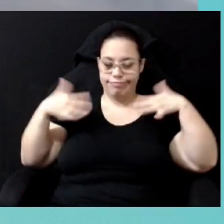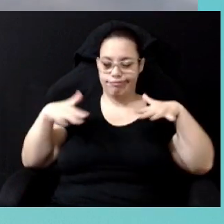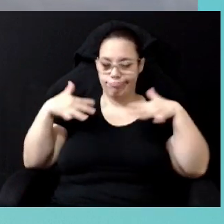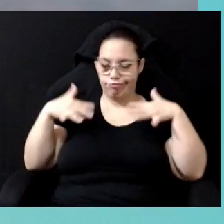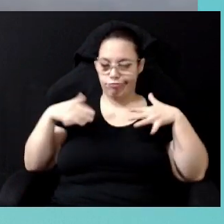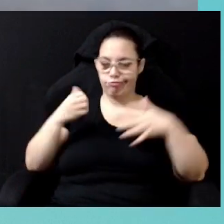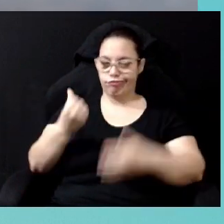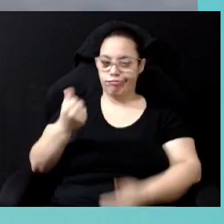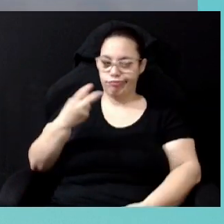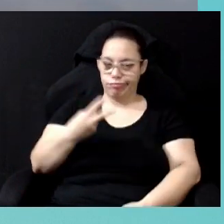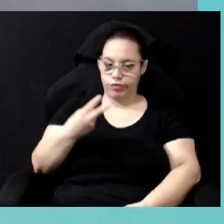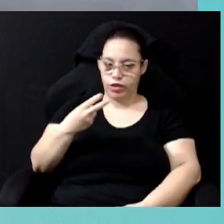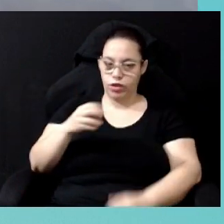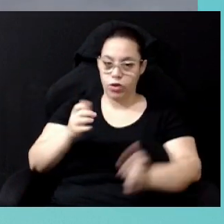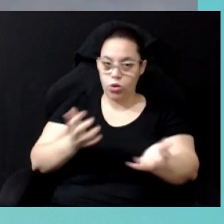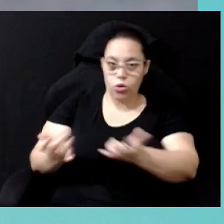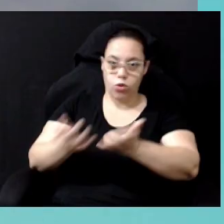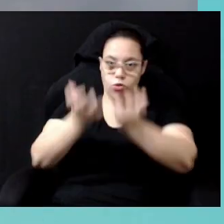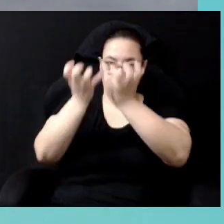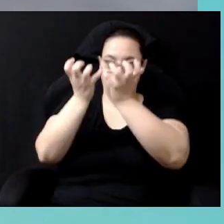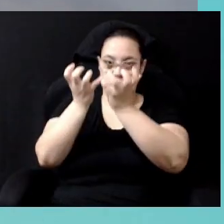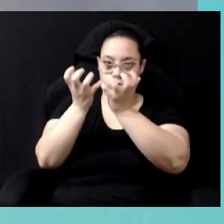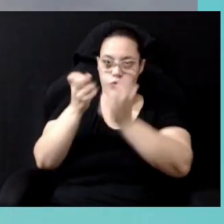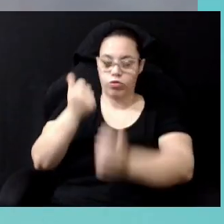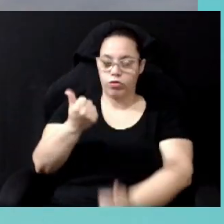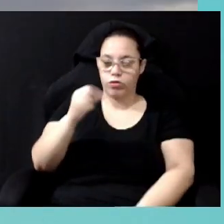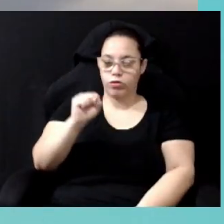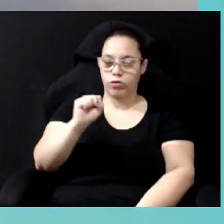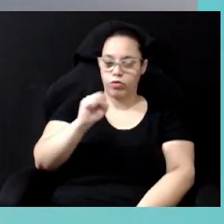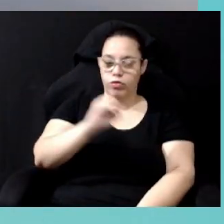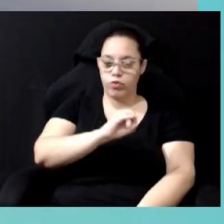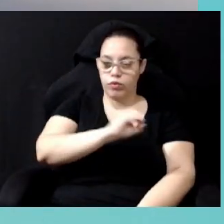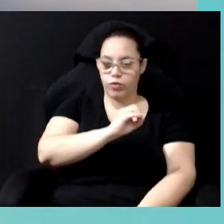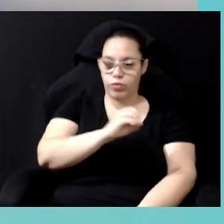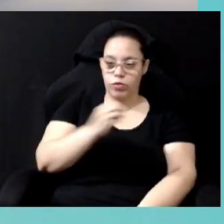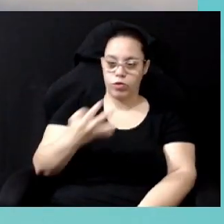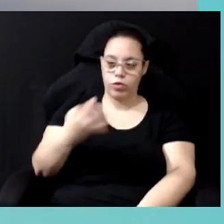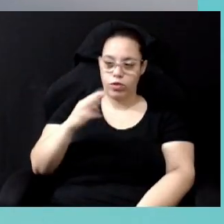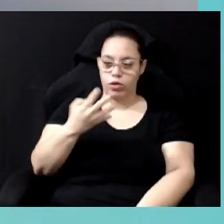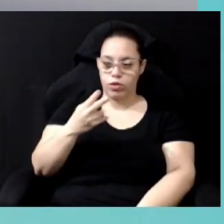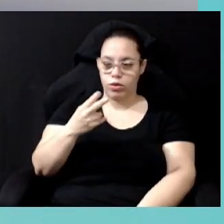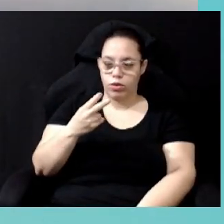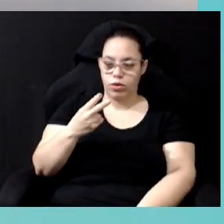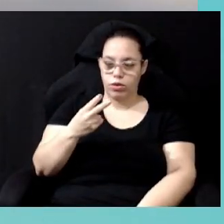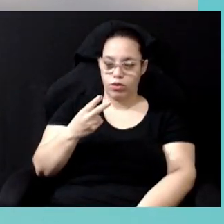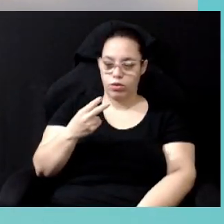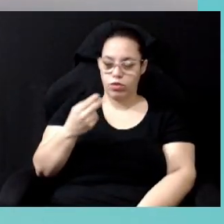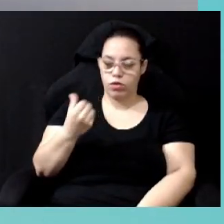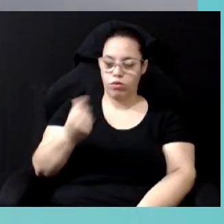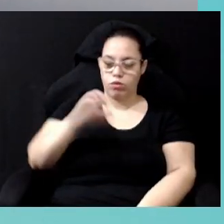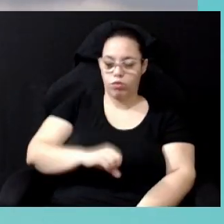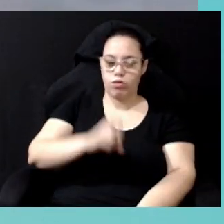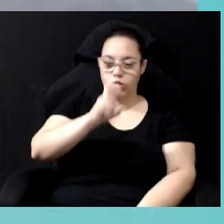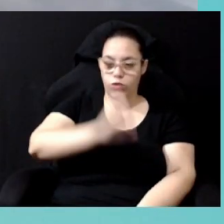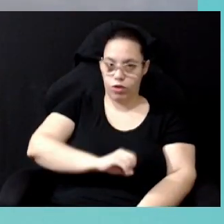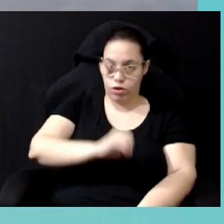quadrados. Desses, 62 vulcões estão ativos desde 1800 e 44